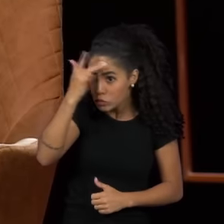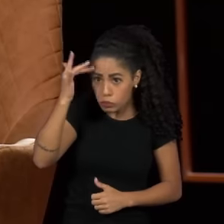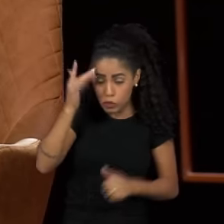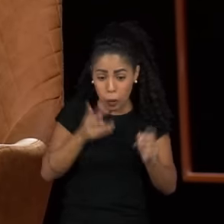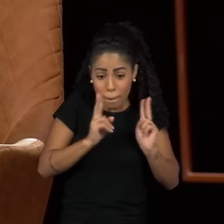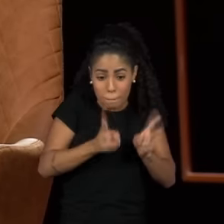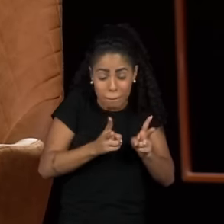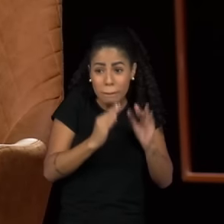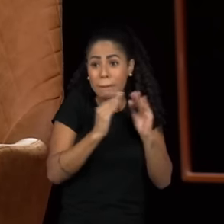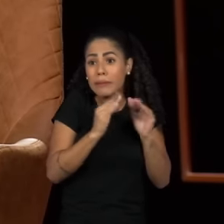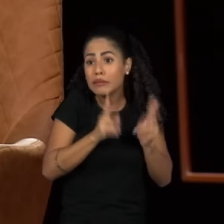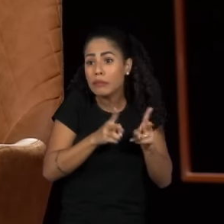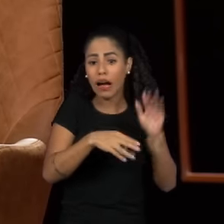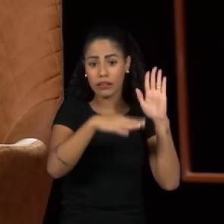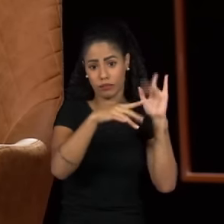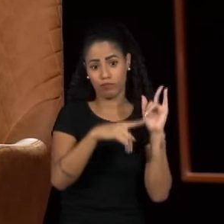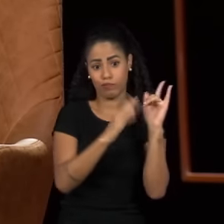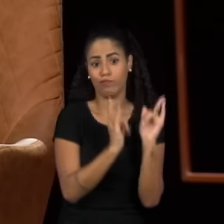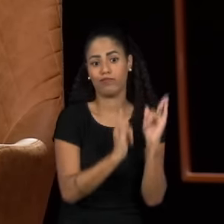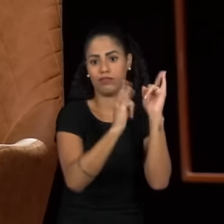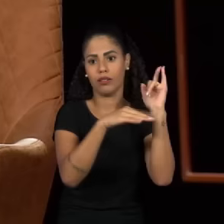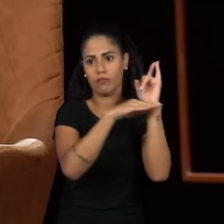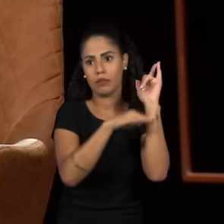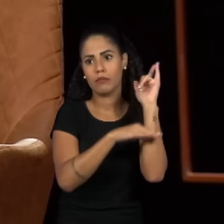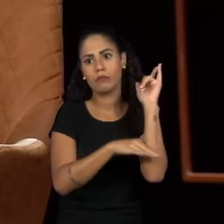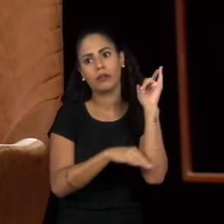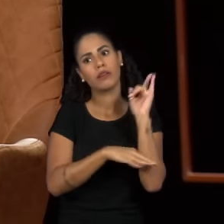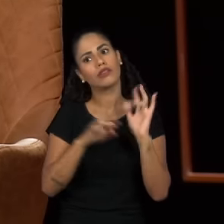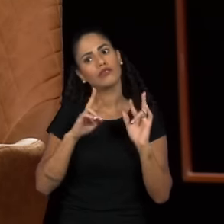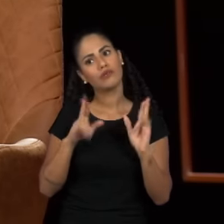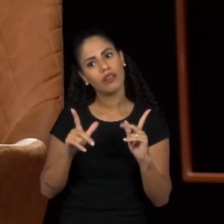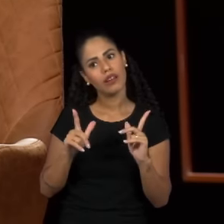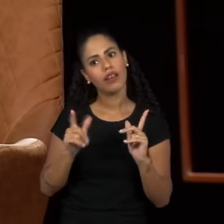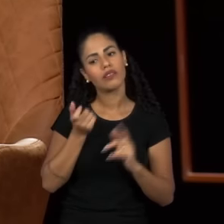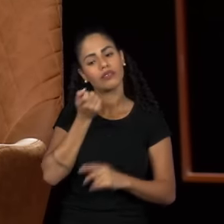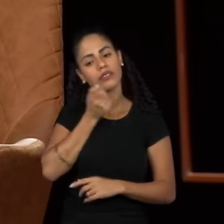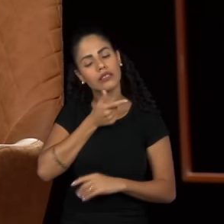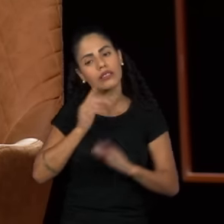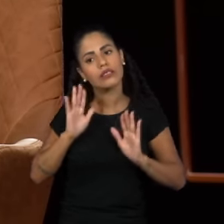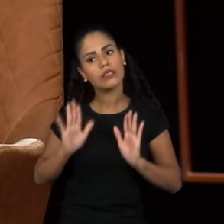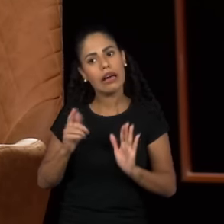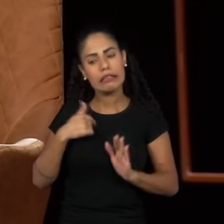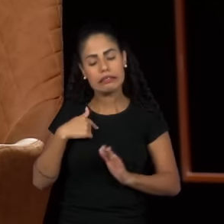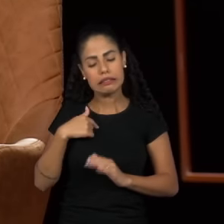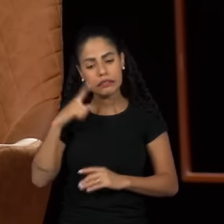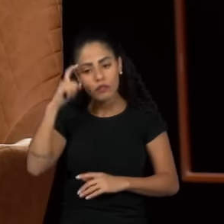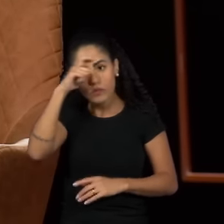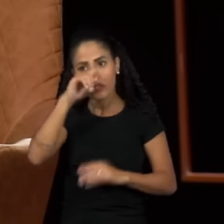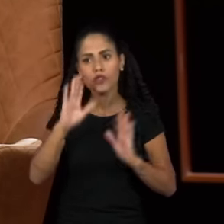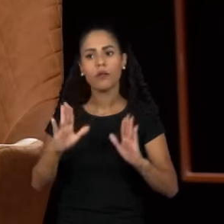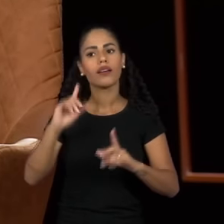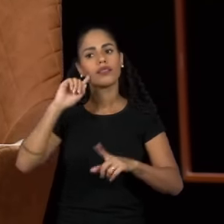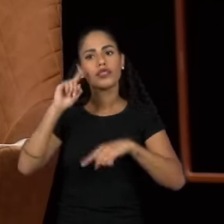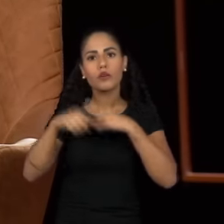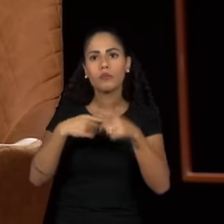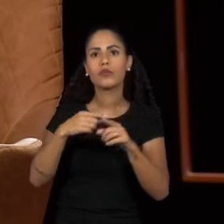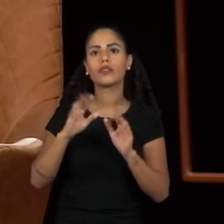momento muito peculiar e muito agradável, porque era divertido, né? São coisas que a gente passa nessa fase, que depois a gente